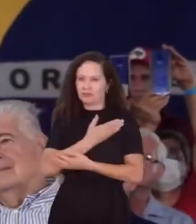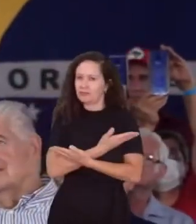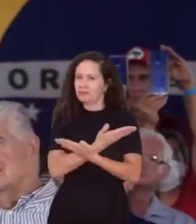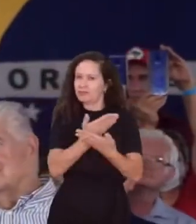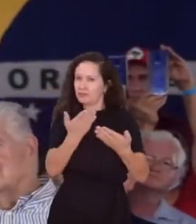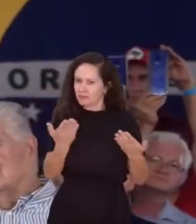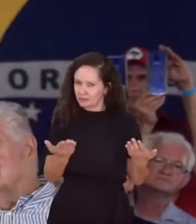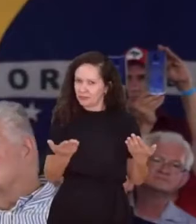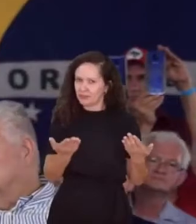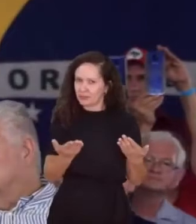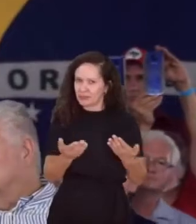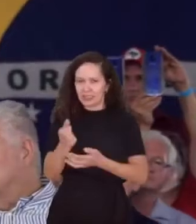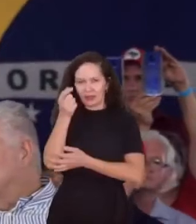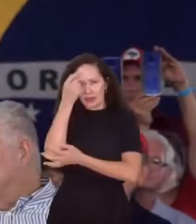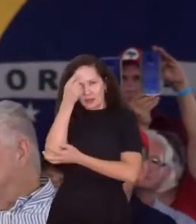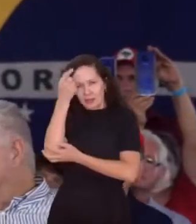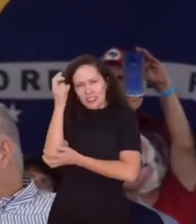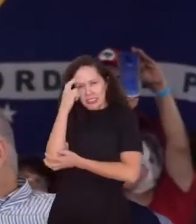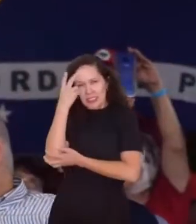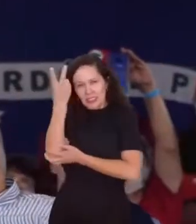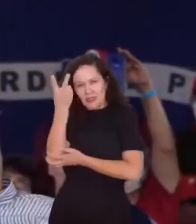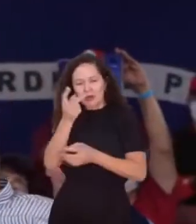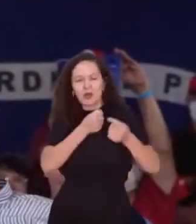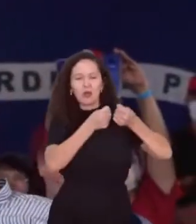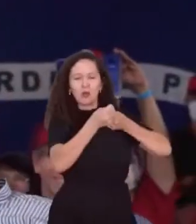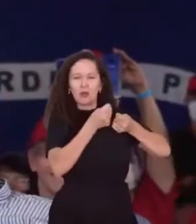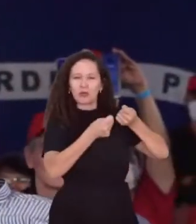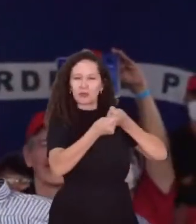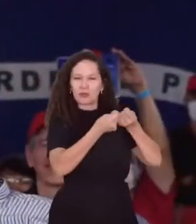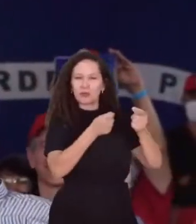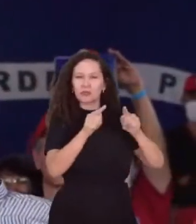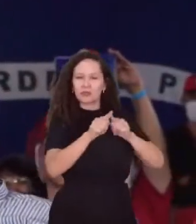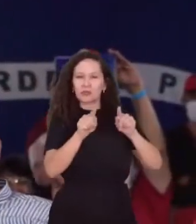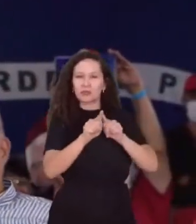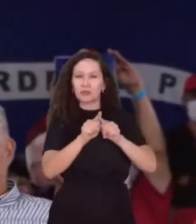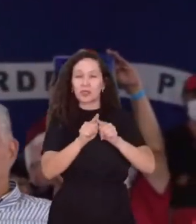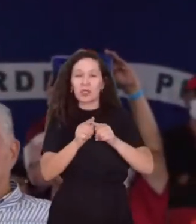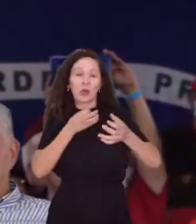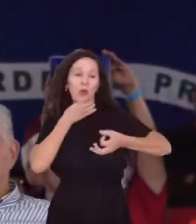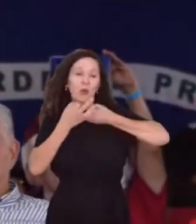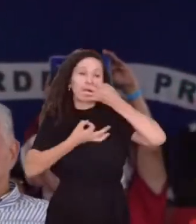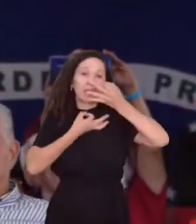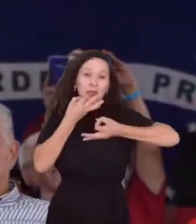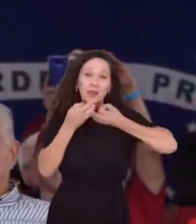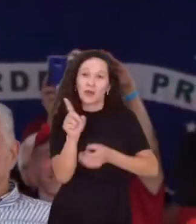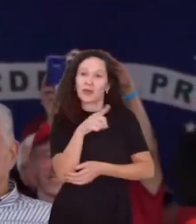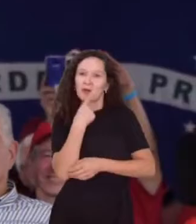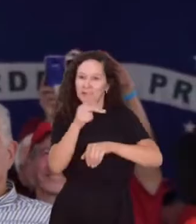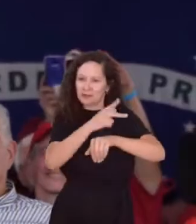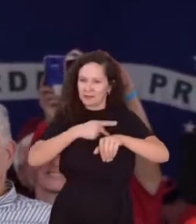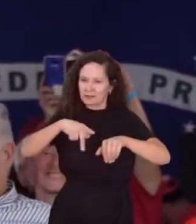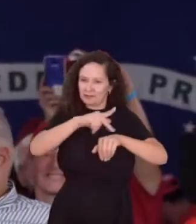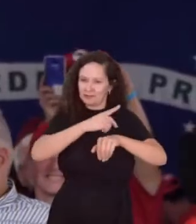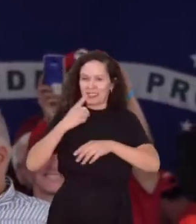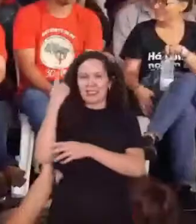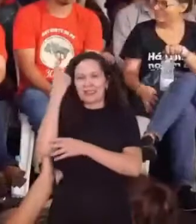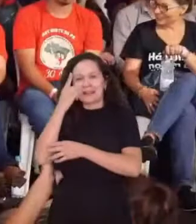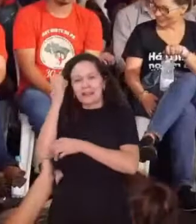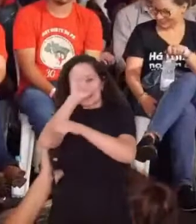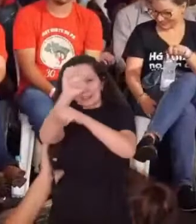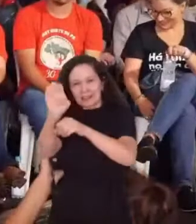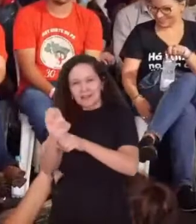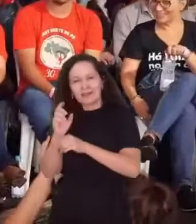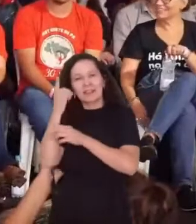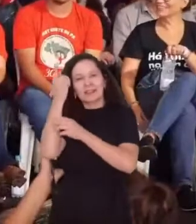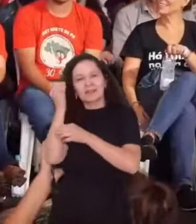intelectuais, economistas, palpiteiros, do nosso país, deputados estaduais, deputado federal,